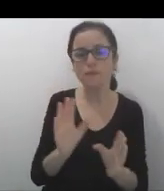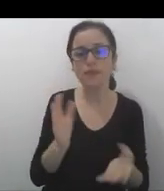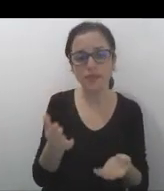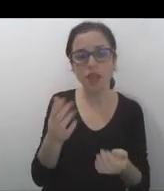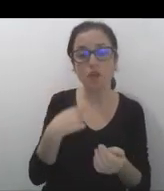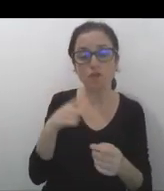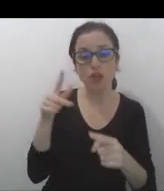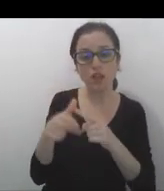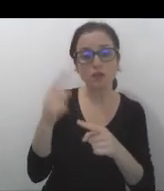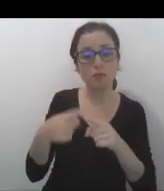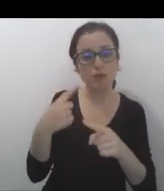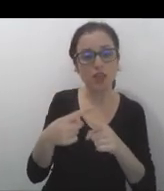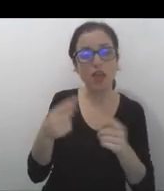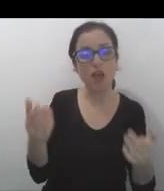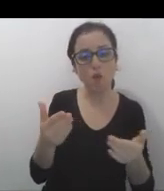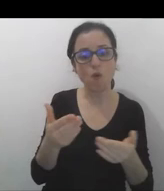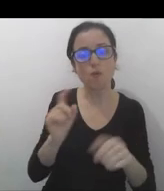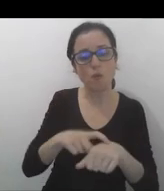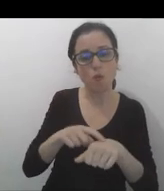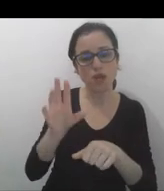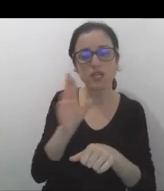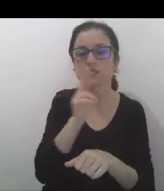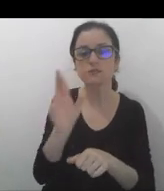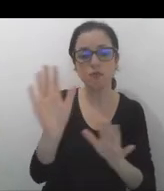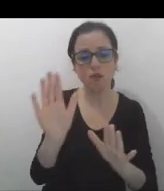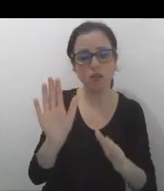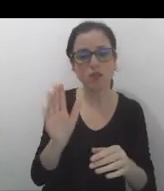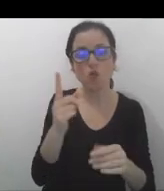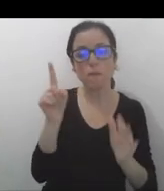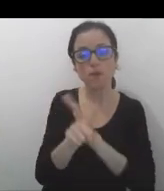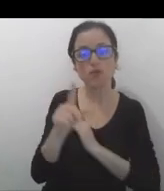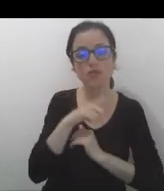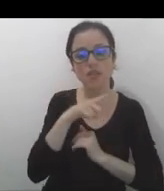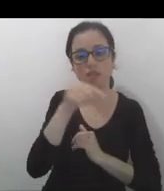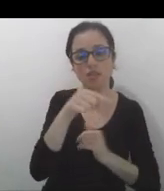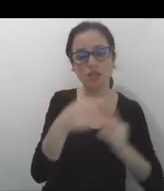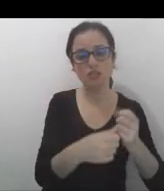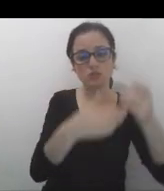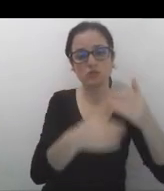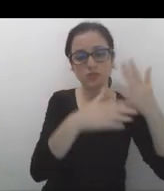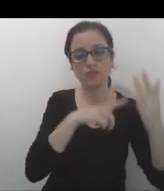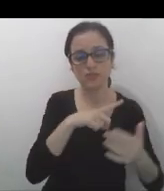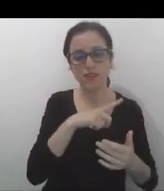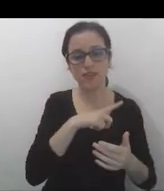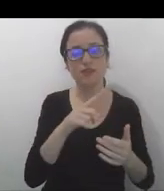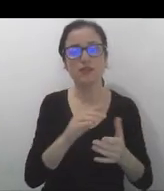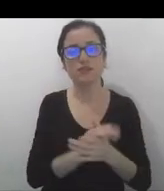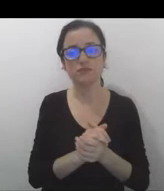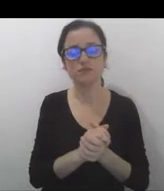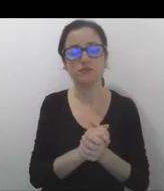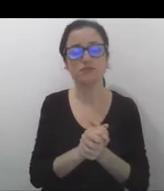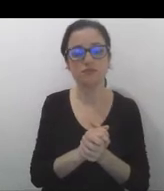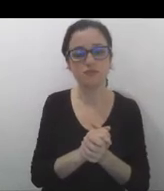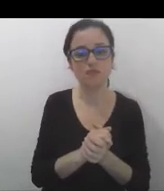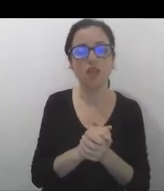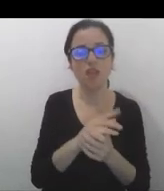um erro. Então eu vou te interromper só porque eu acho que agora seria o momento de responder uma pergunta que surgiu aqui no chat do